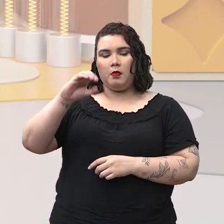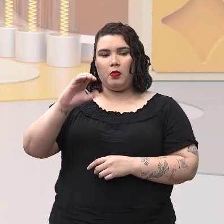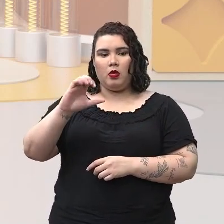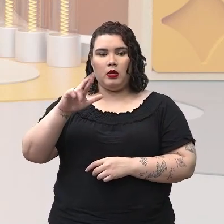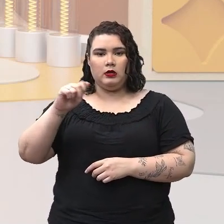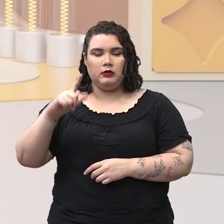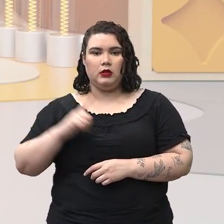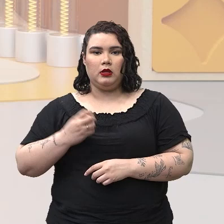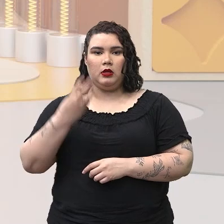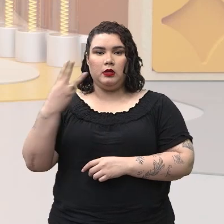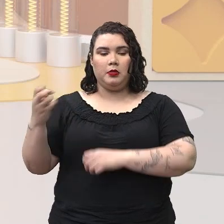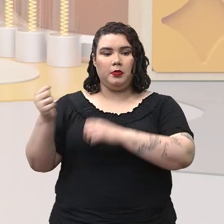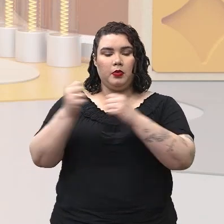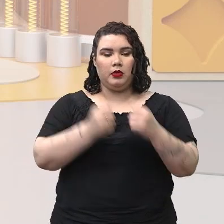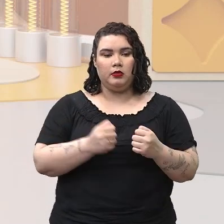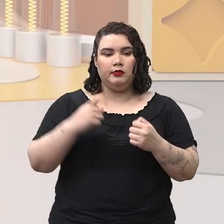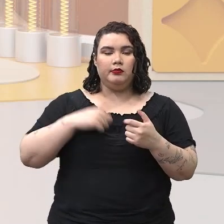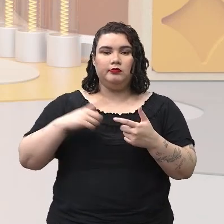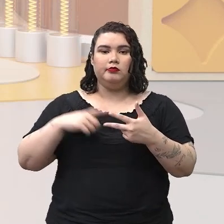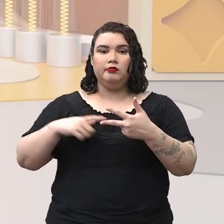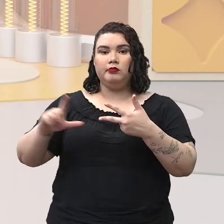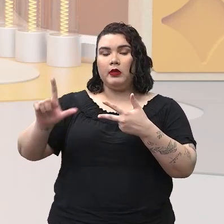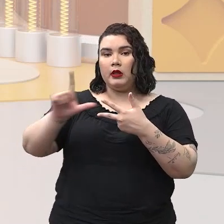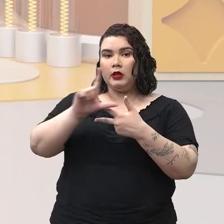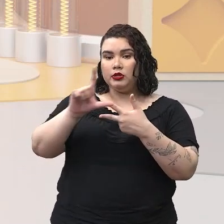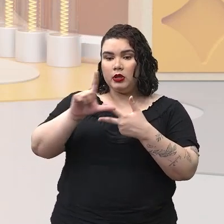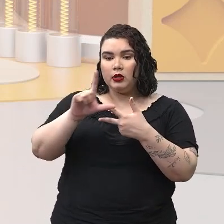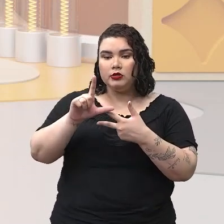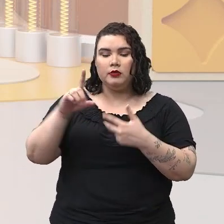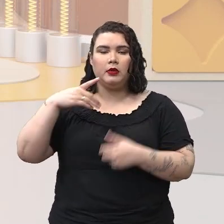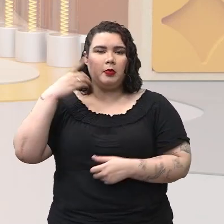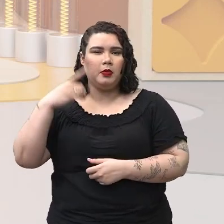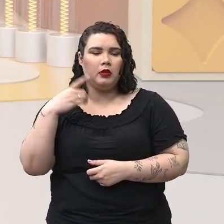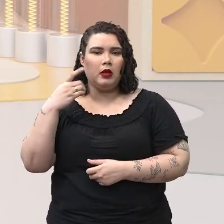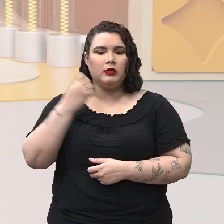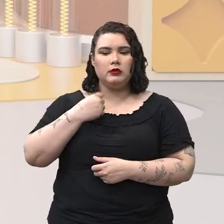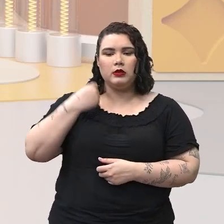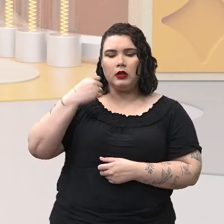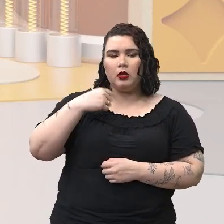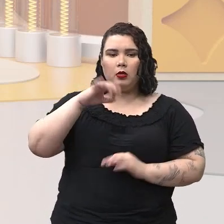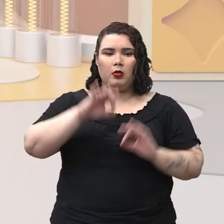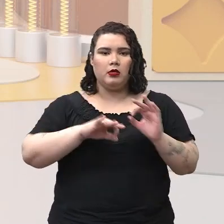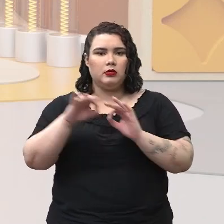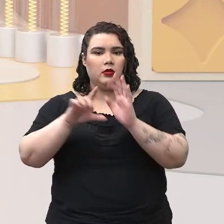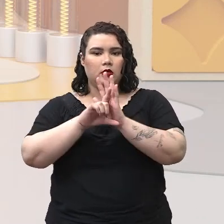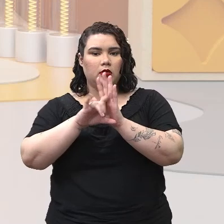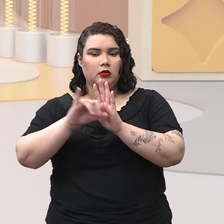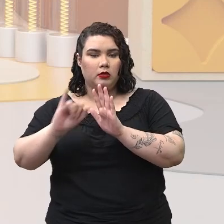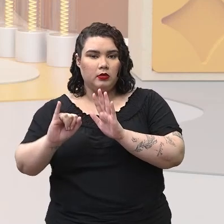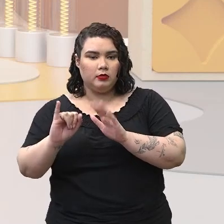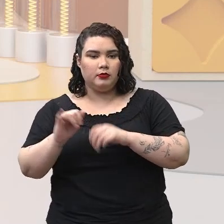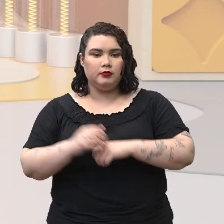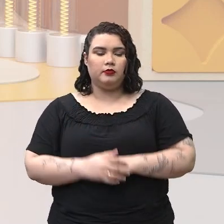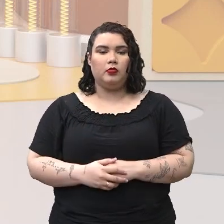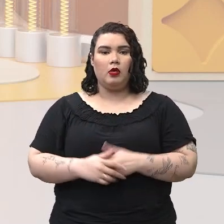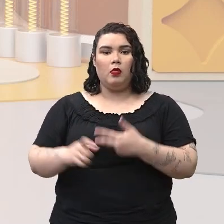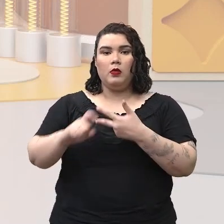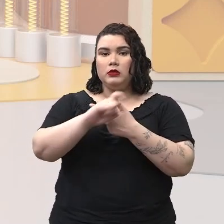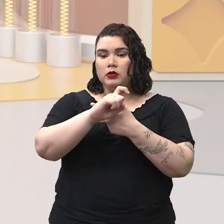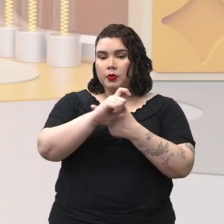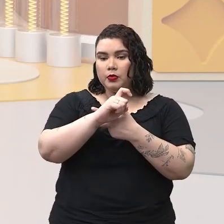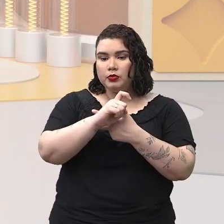né? Poder legislativo, que são os deputados, senadores e tudo mais, que organizam as leis, né? Nós temos o poder executivo,